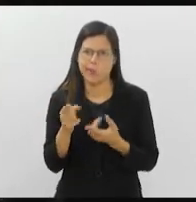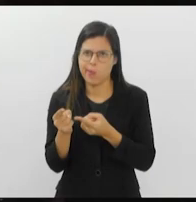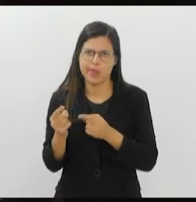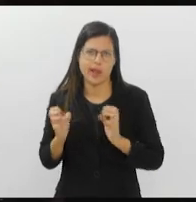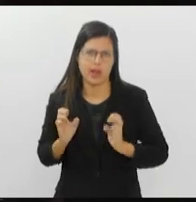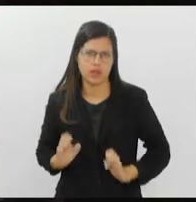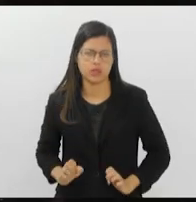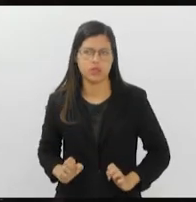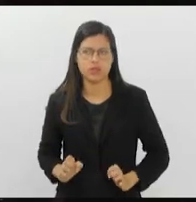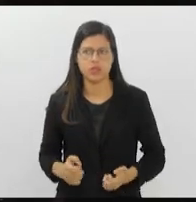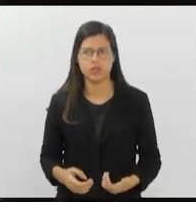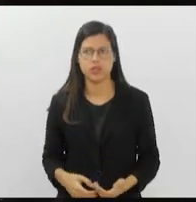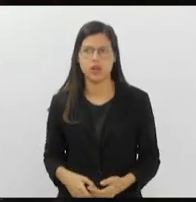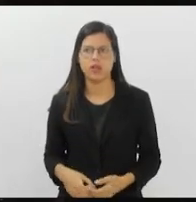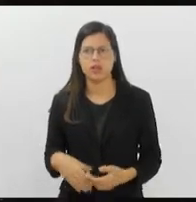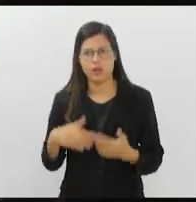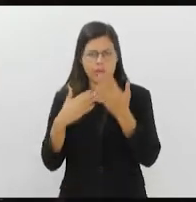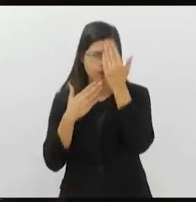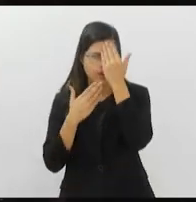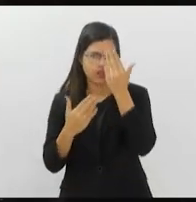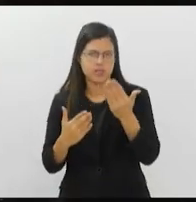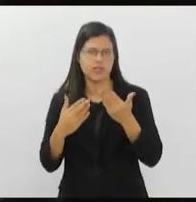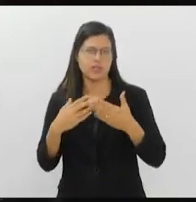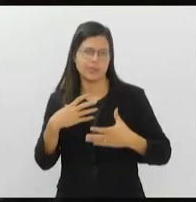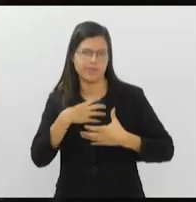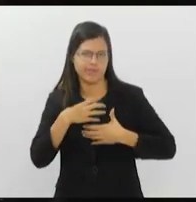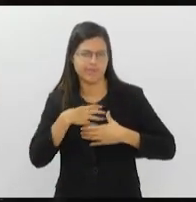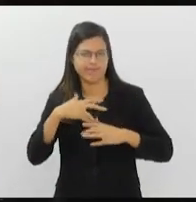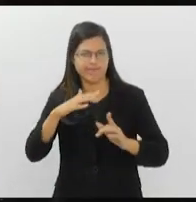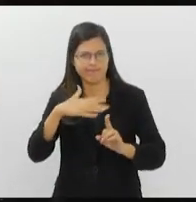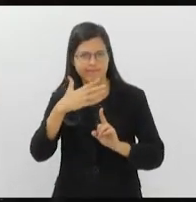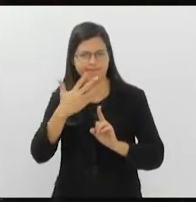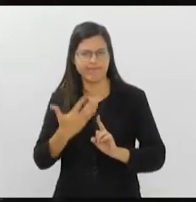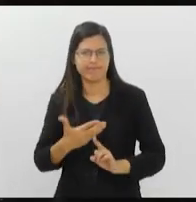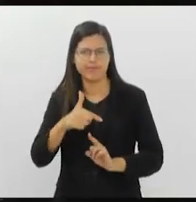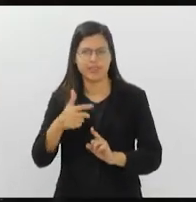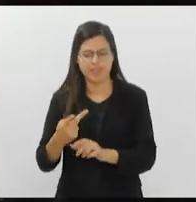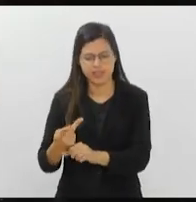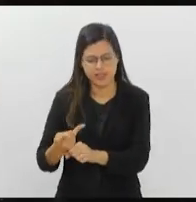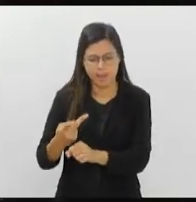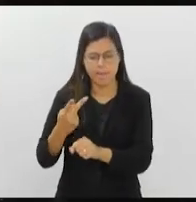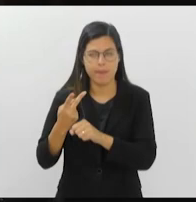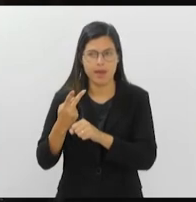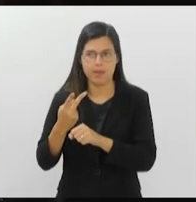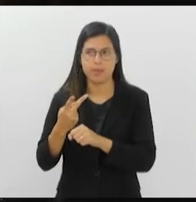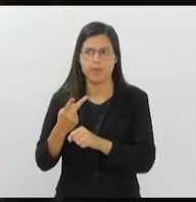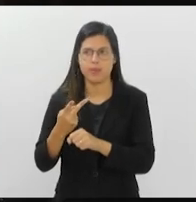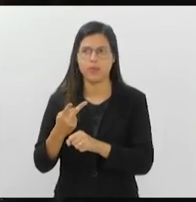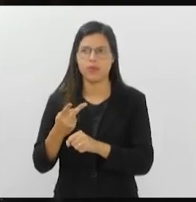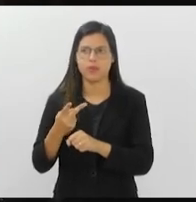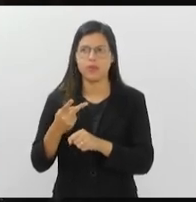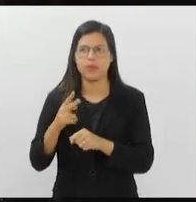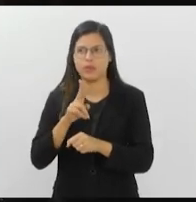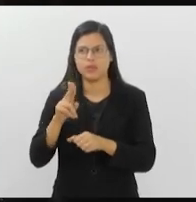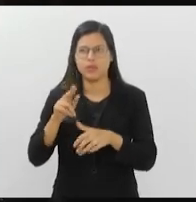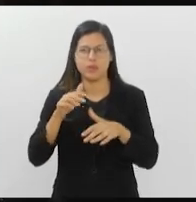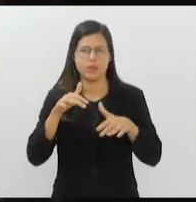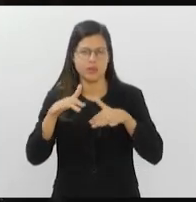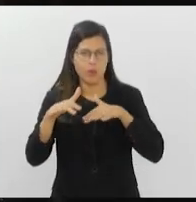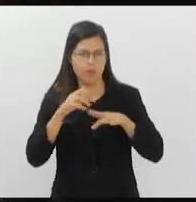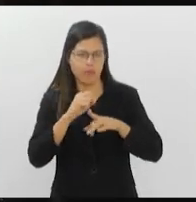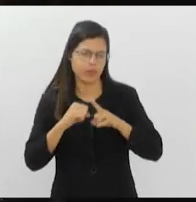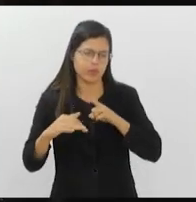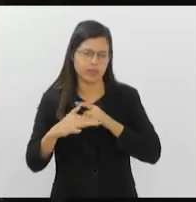sinto muito honrado de estar aqui junto com vocês hoje, podendo receber esse prêmio em nome de todo o movimento social da cannabis.